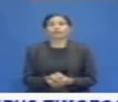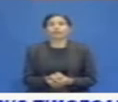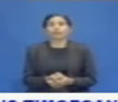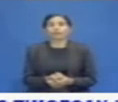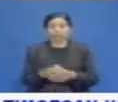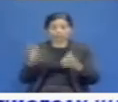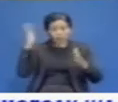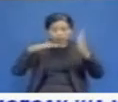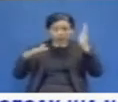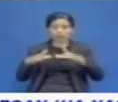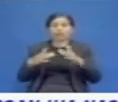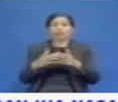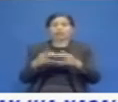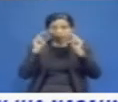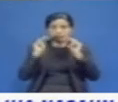Problema, balo no banco